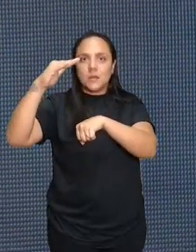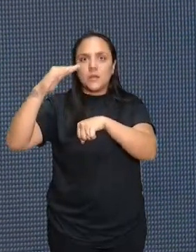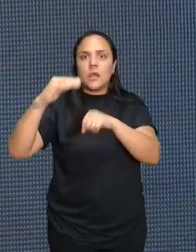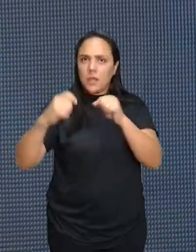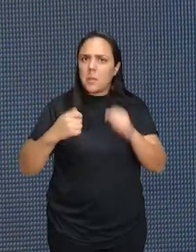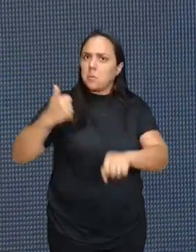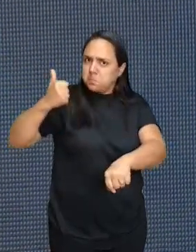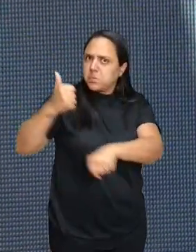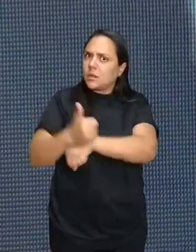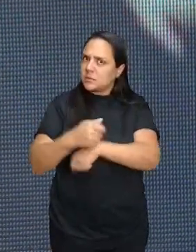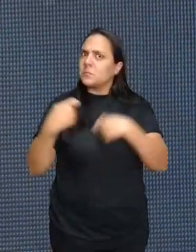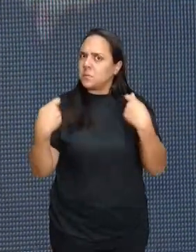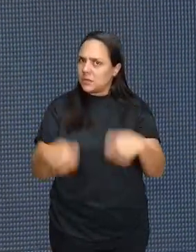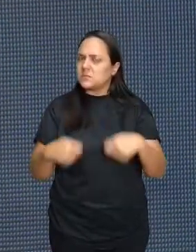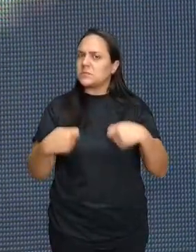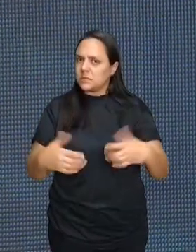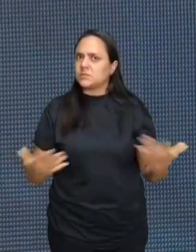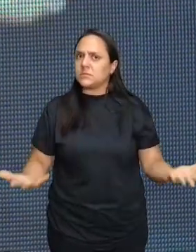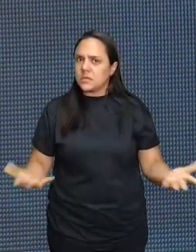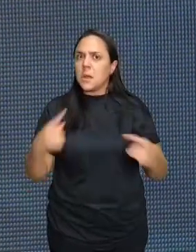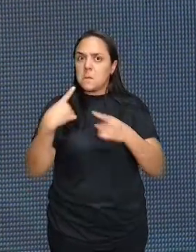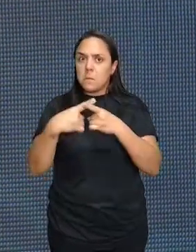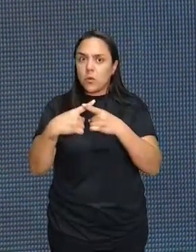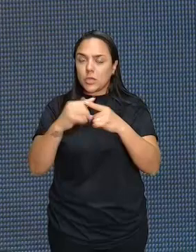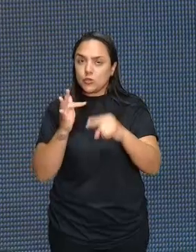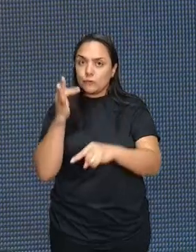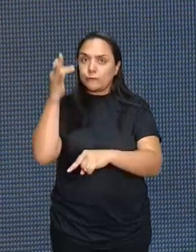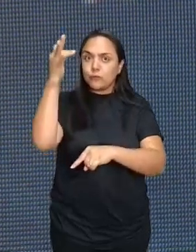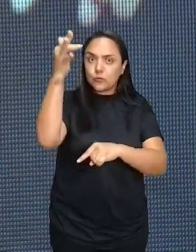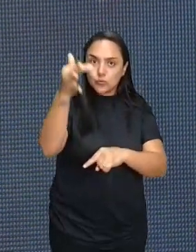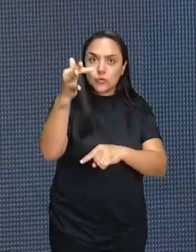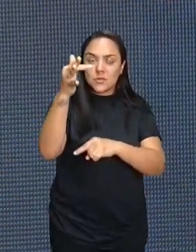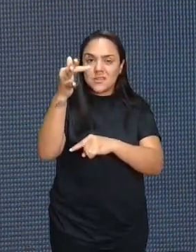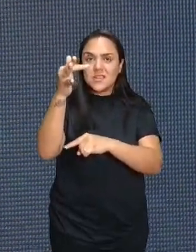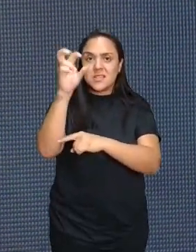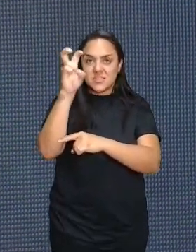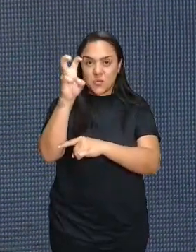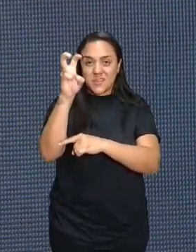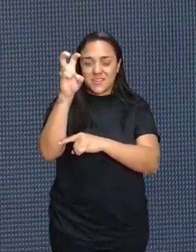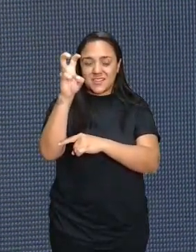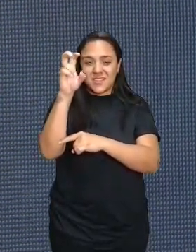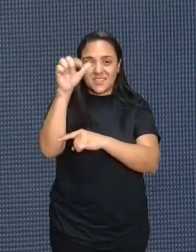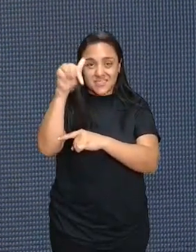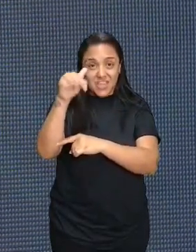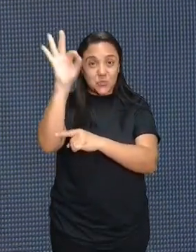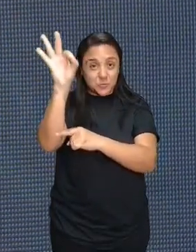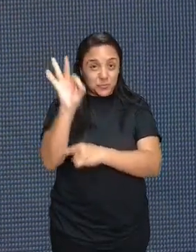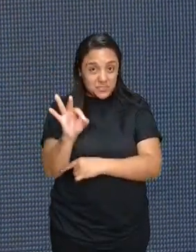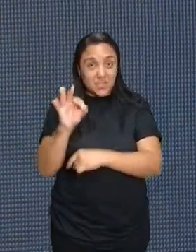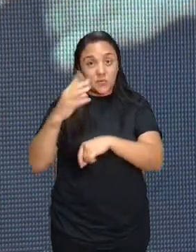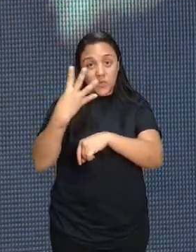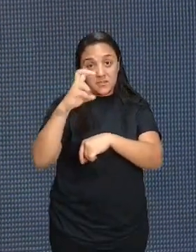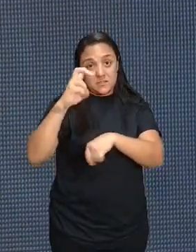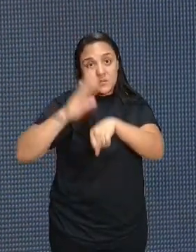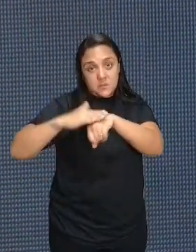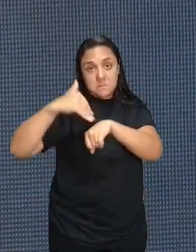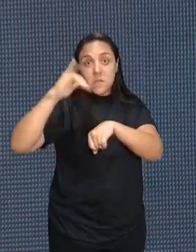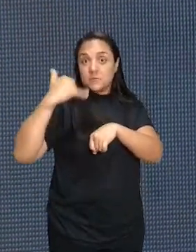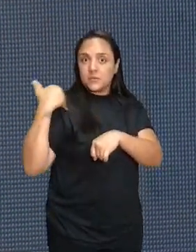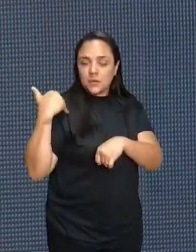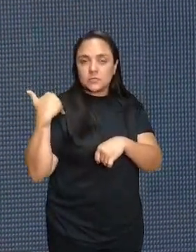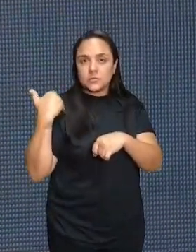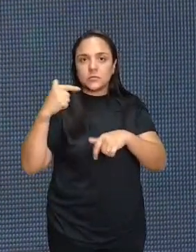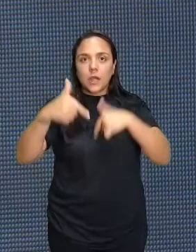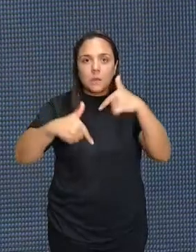que em 2040 terá 57% da força de trabalho com mais de 45 anos. O mercado de